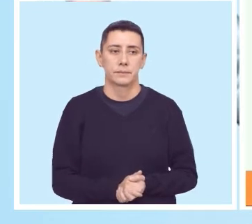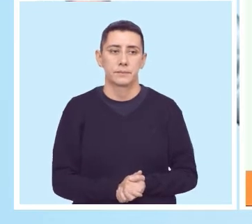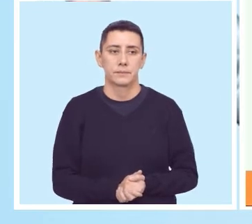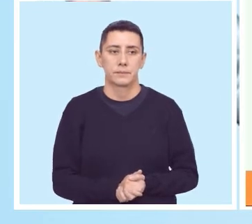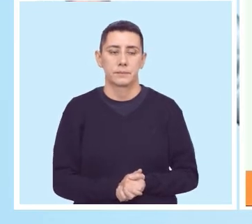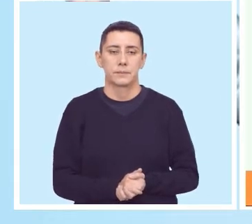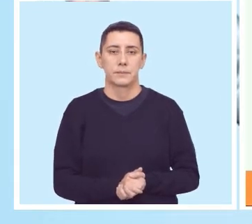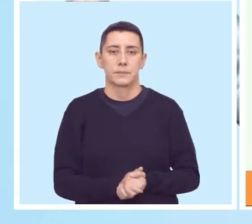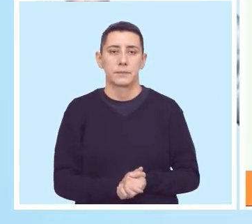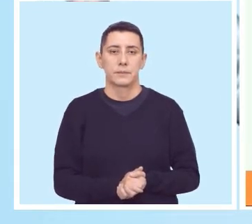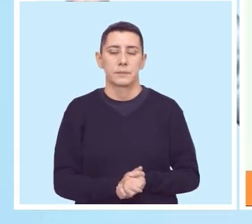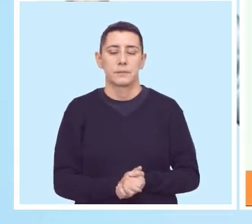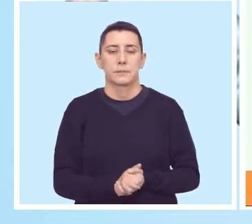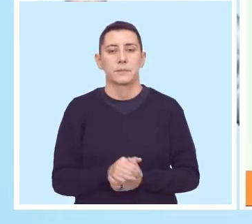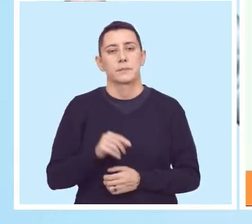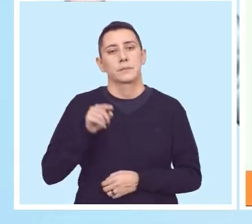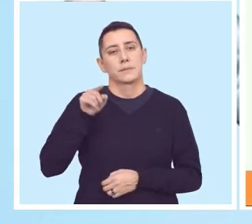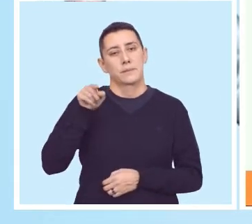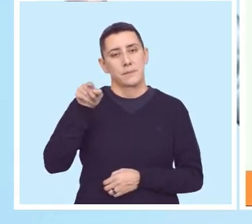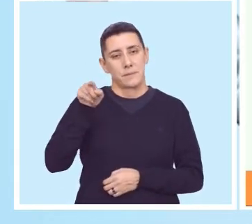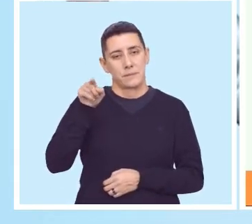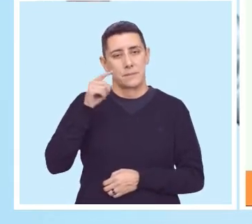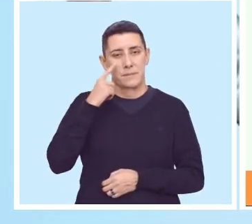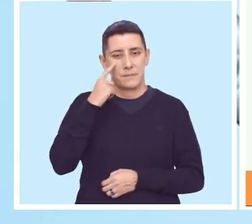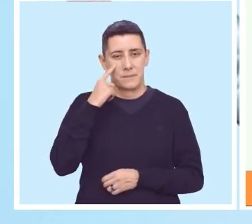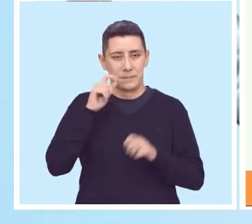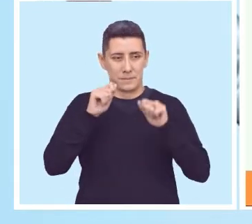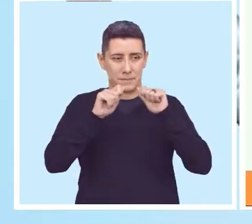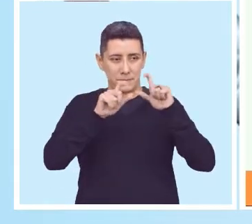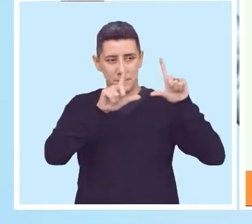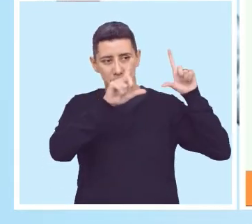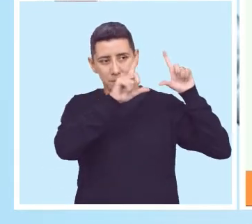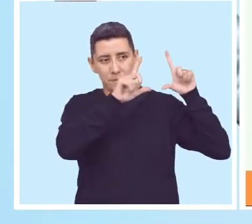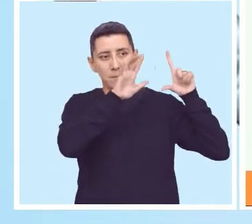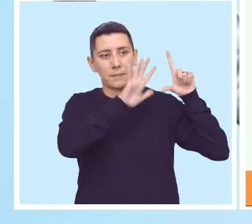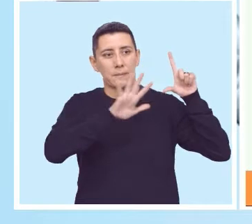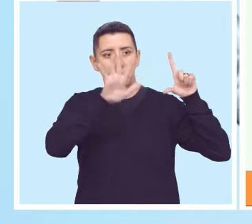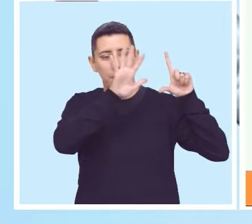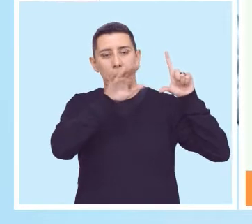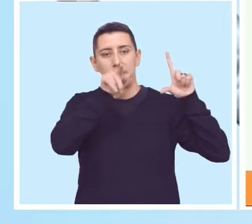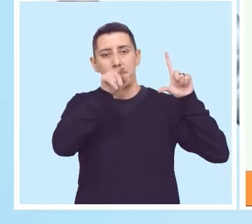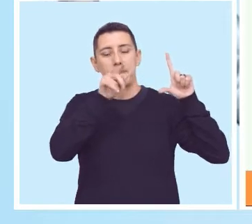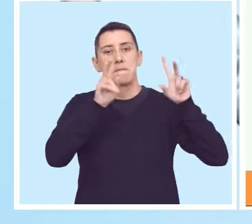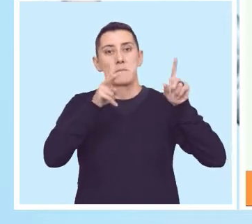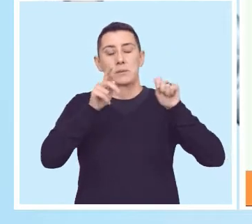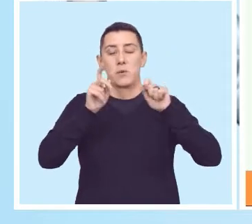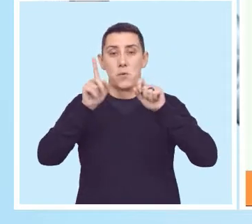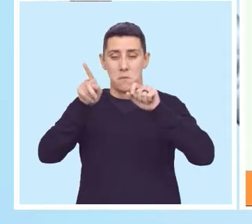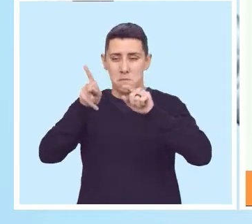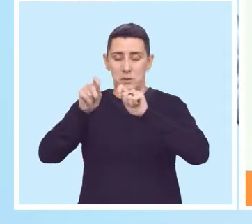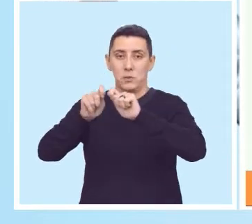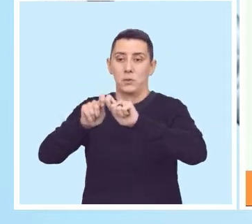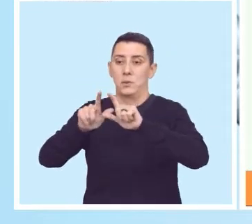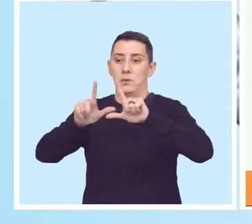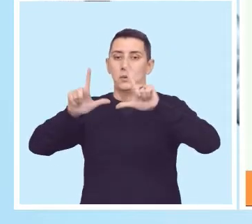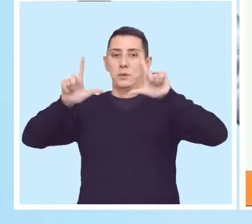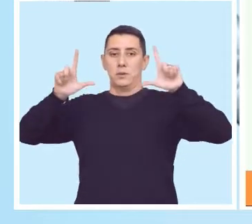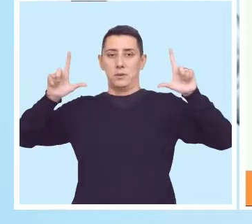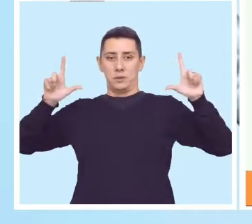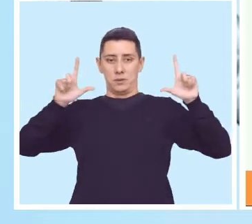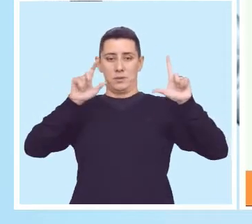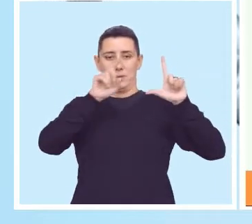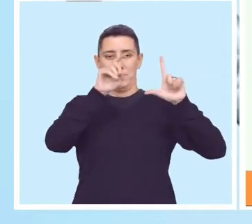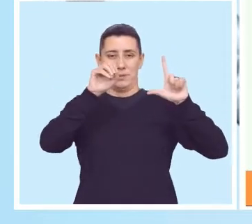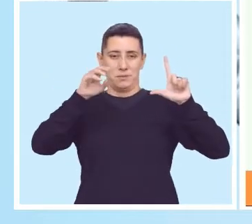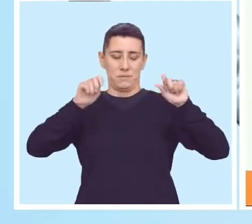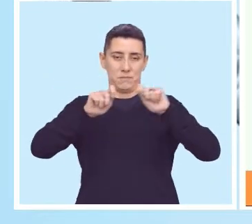aqui fazendo dando um zoom ali naquela imagem que eu mostrei para vocês, além do mapa